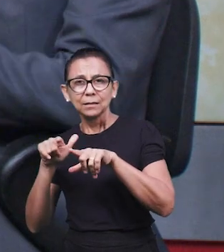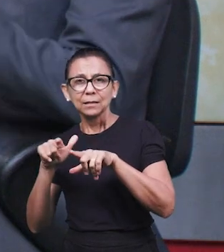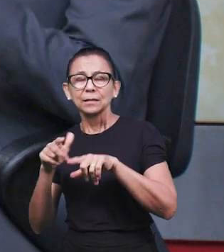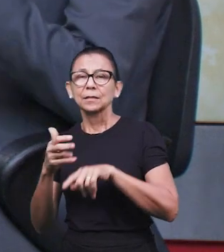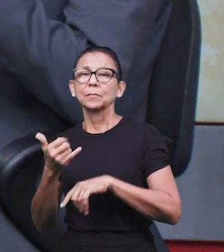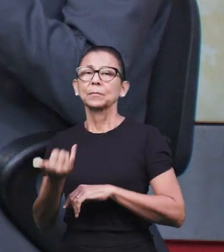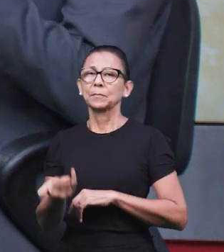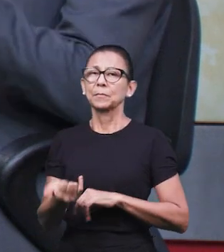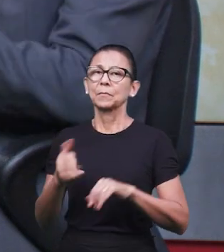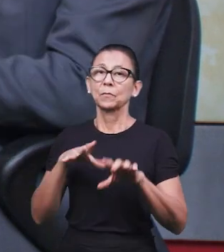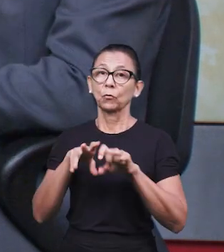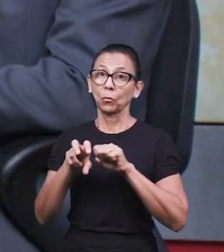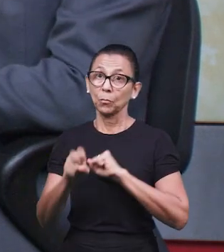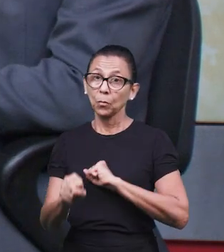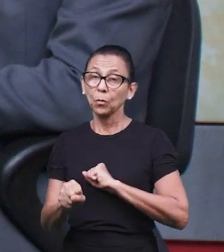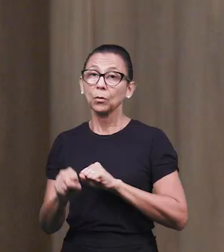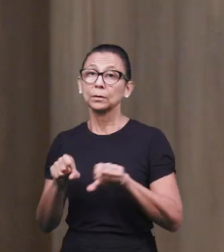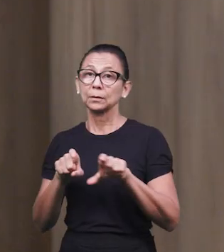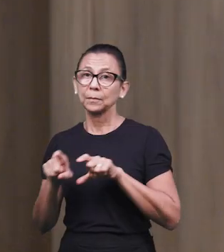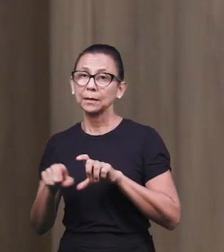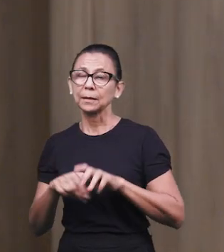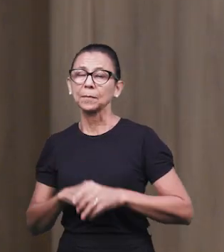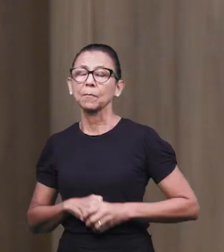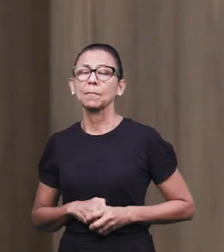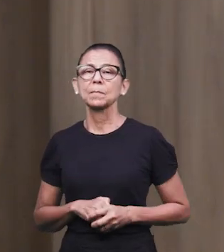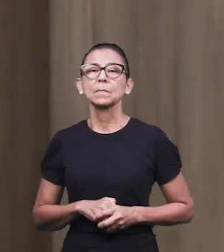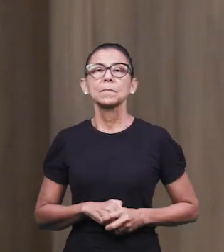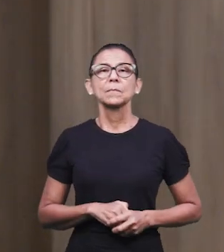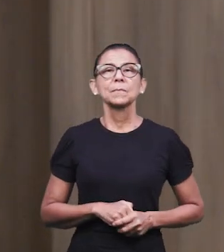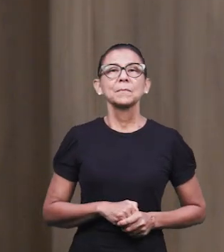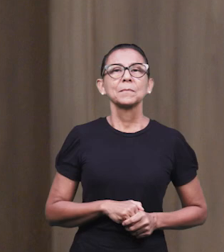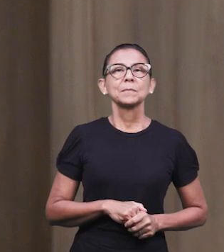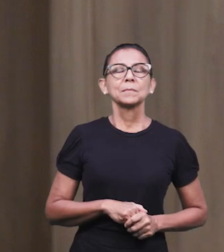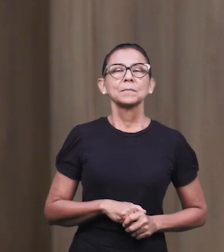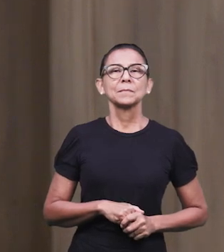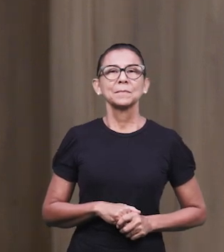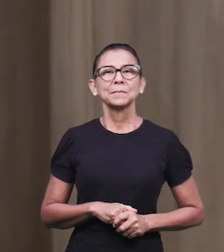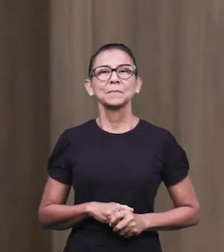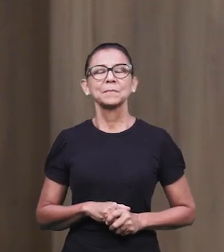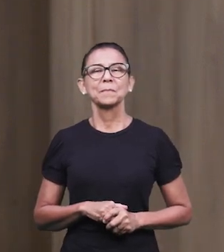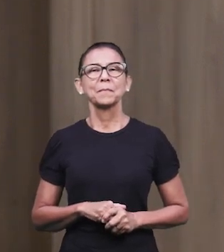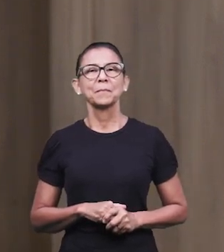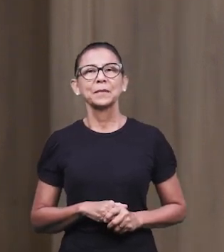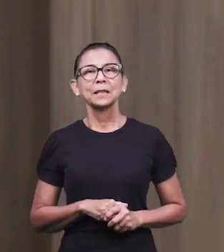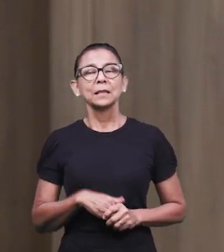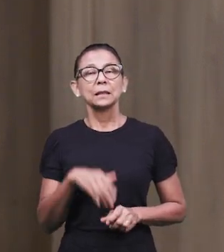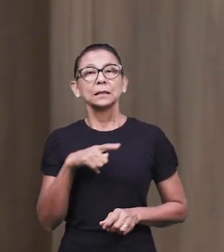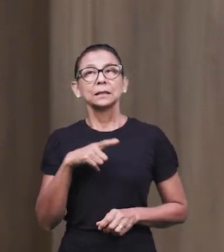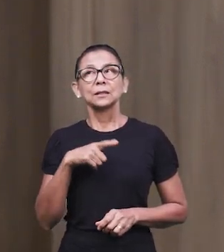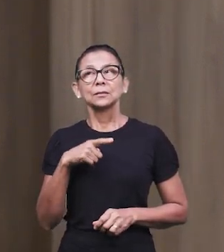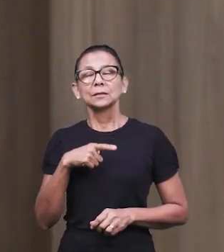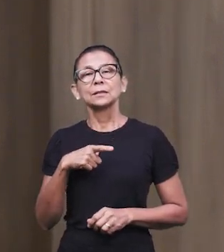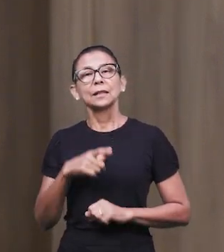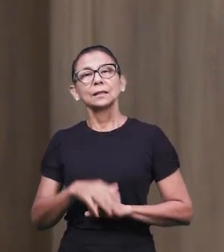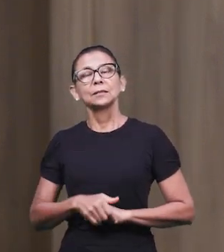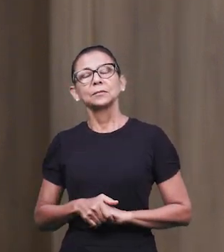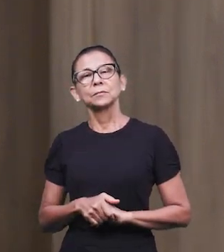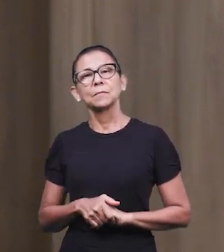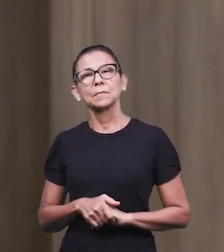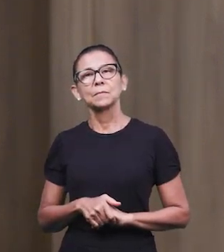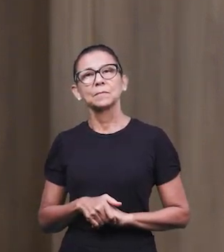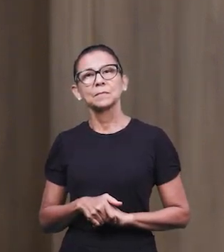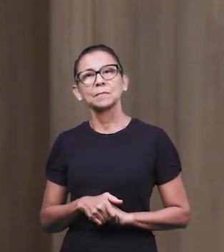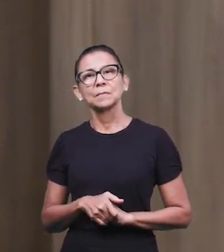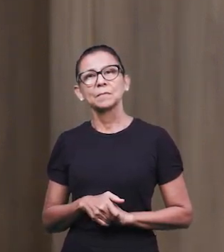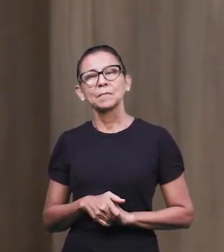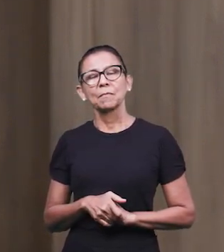somos tão assim, né? Às vezes, tem louvores extraordinários que nasceram assim, uma irmã dentro de casa, serviço doméstico, né? Que ele